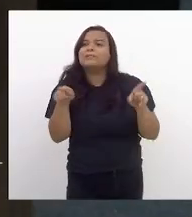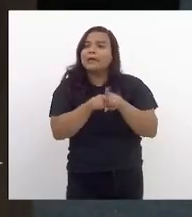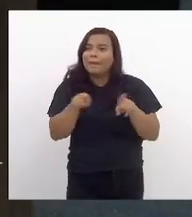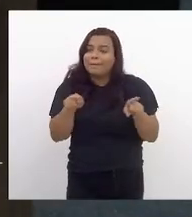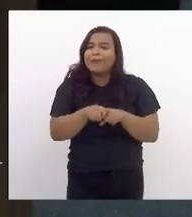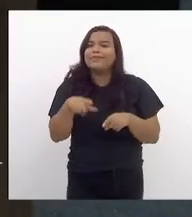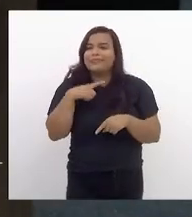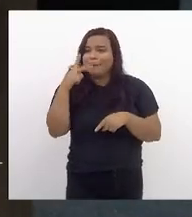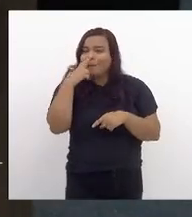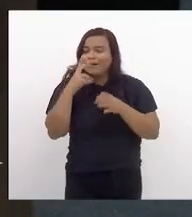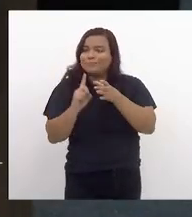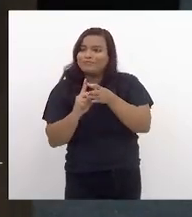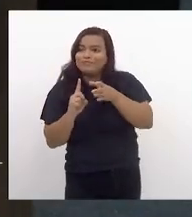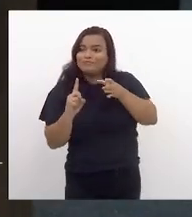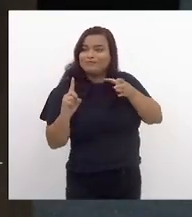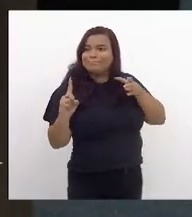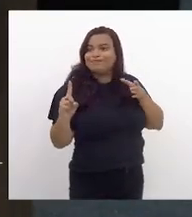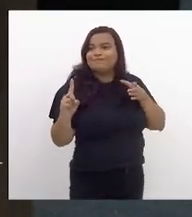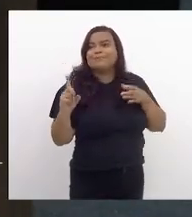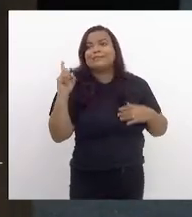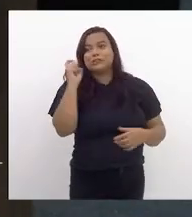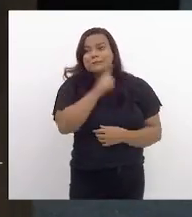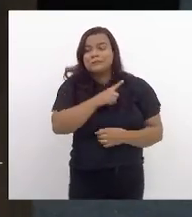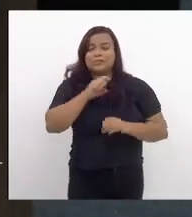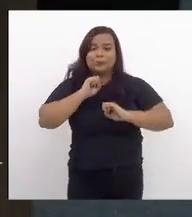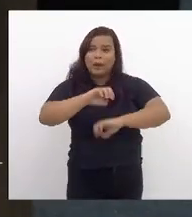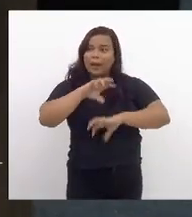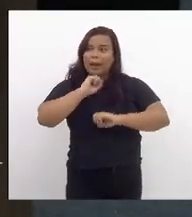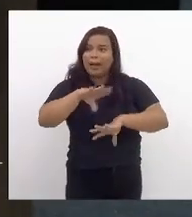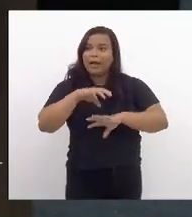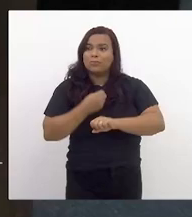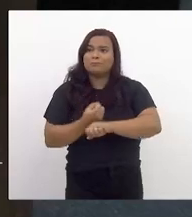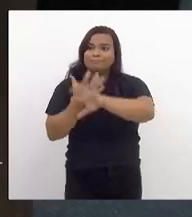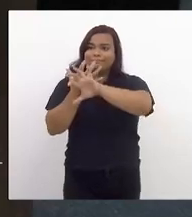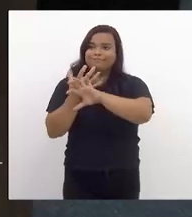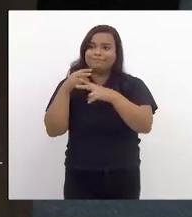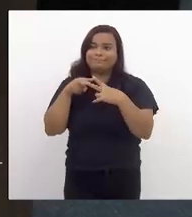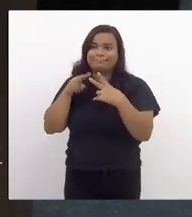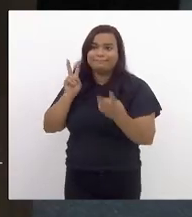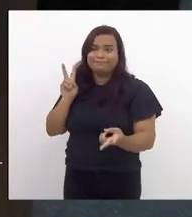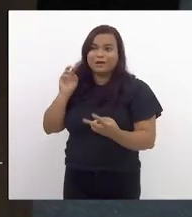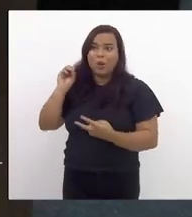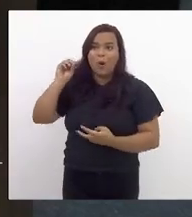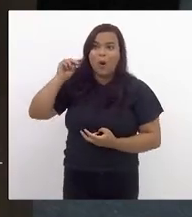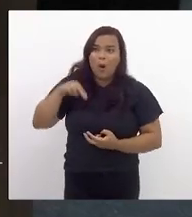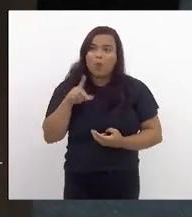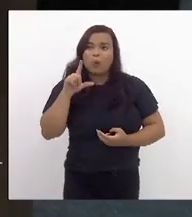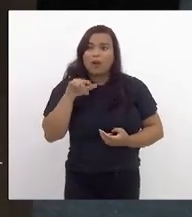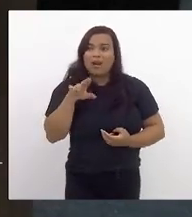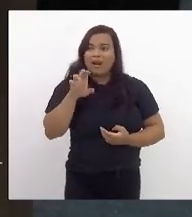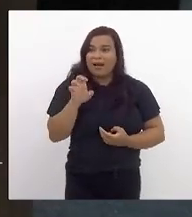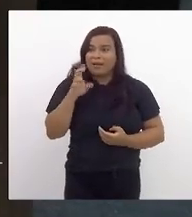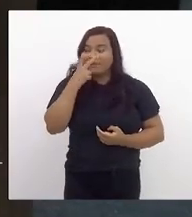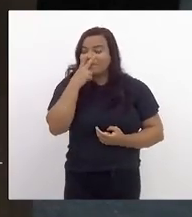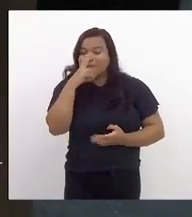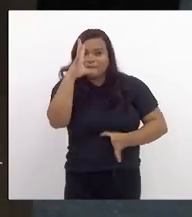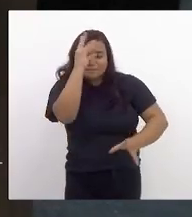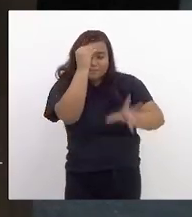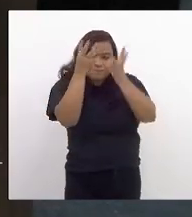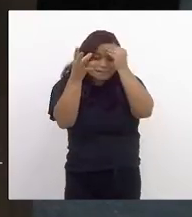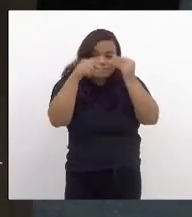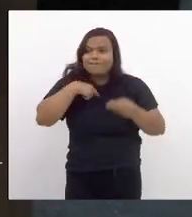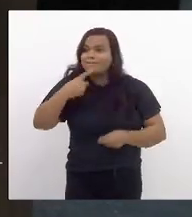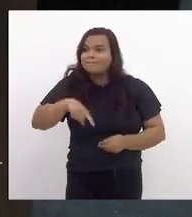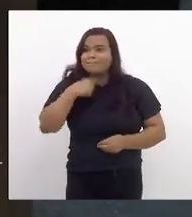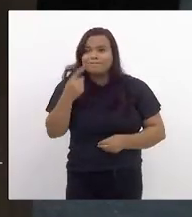tiveram dificuldade com relação às aulas online, que não pegaram exatamente todo o processo